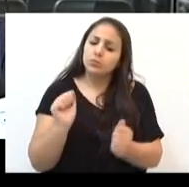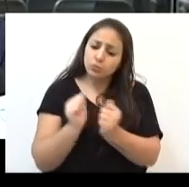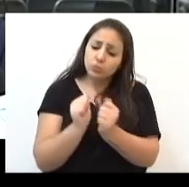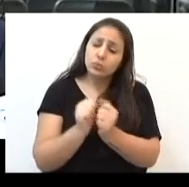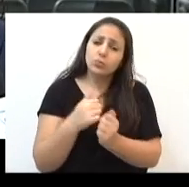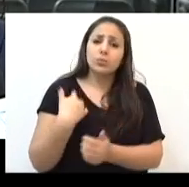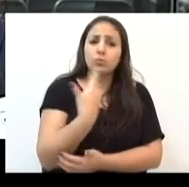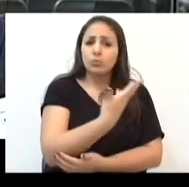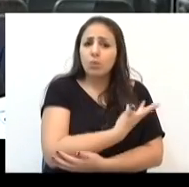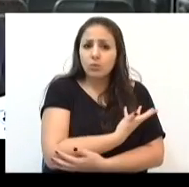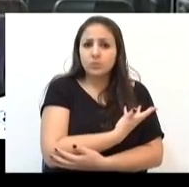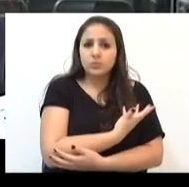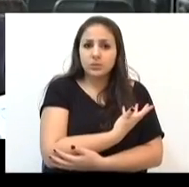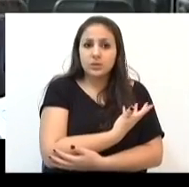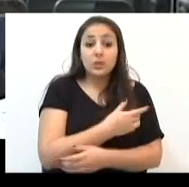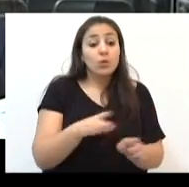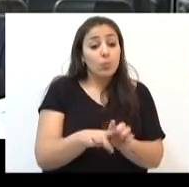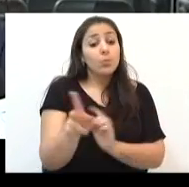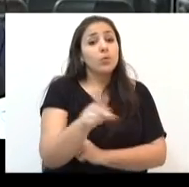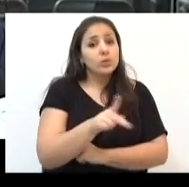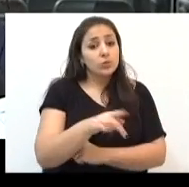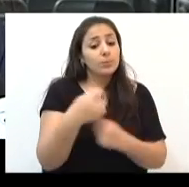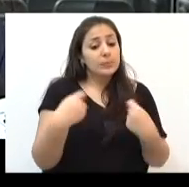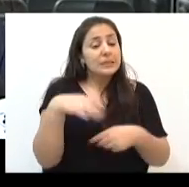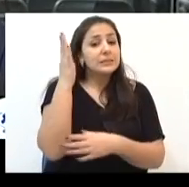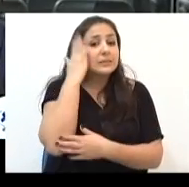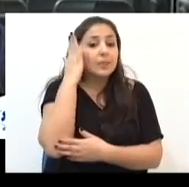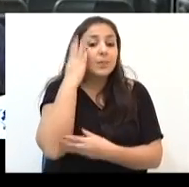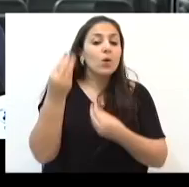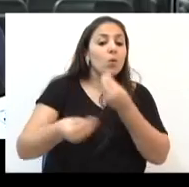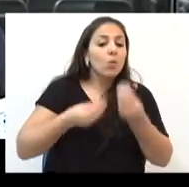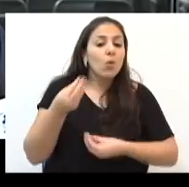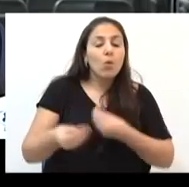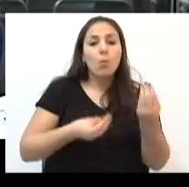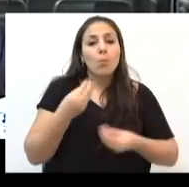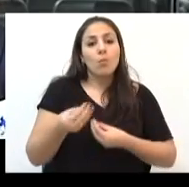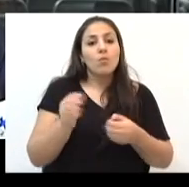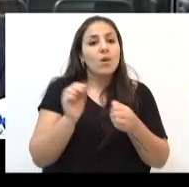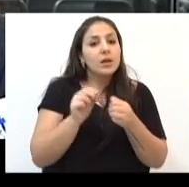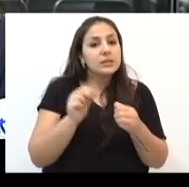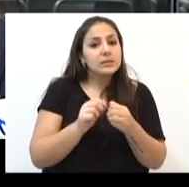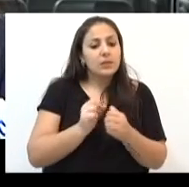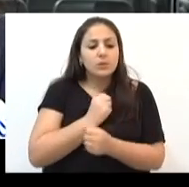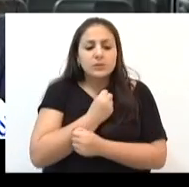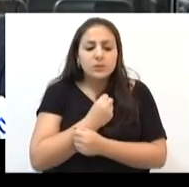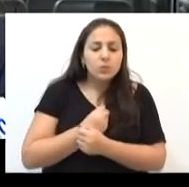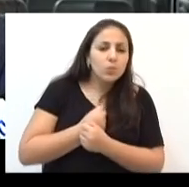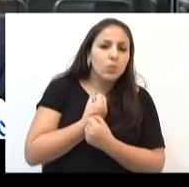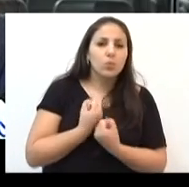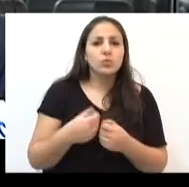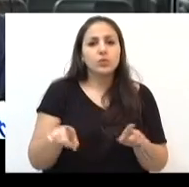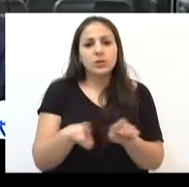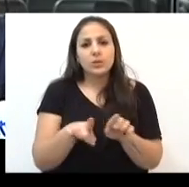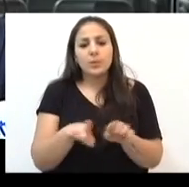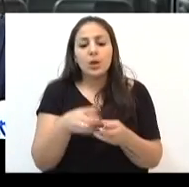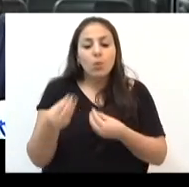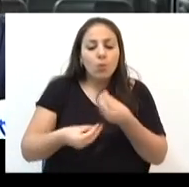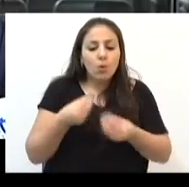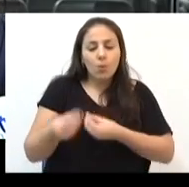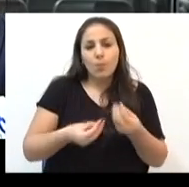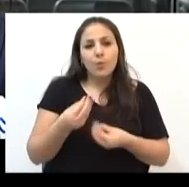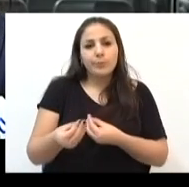sua sexualidade. E o professor tem que saber, sim, como lidar com essas angústias, como lidar